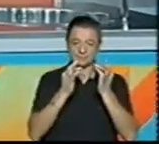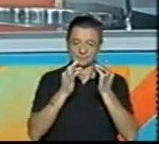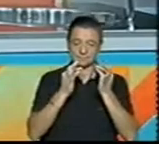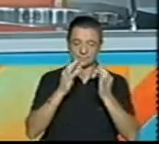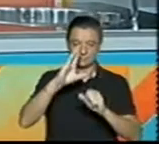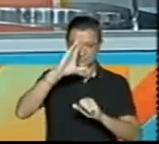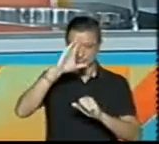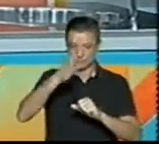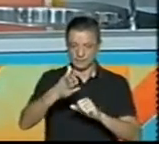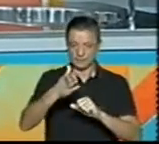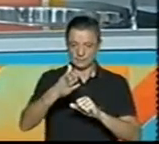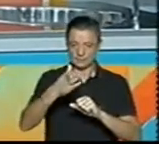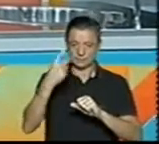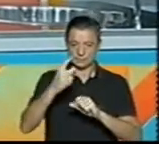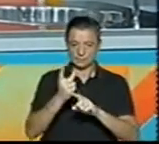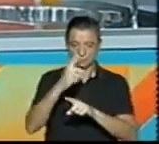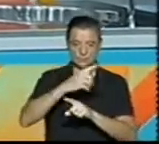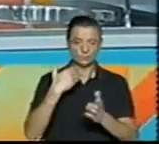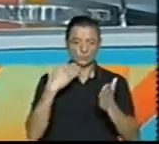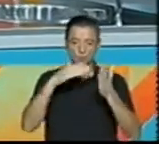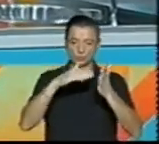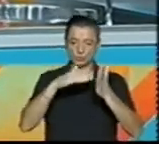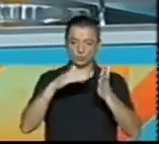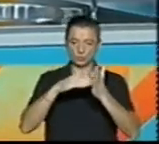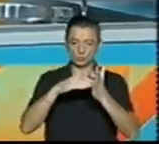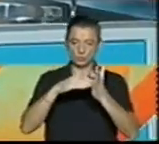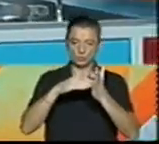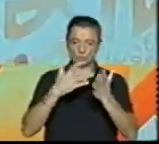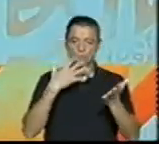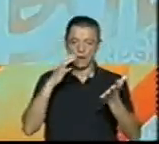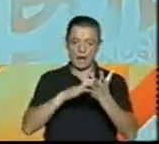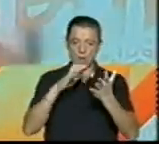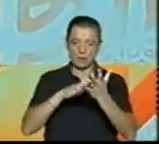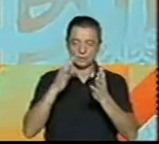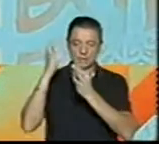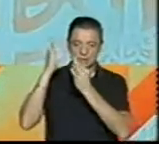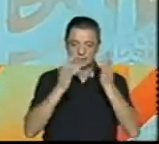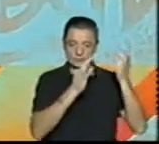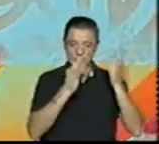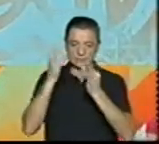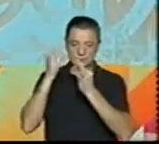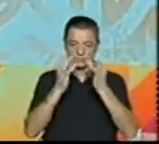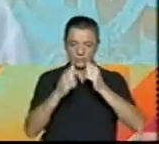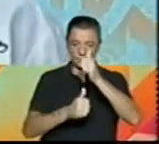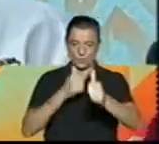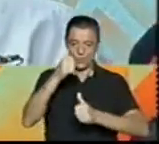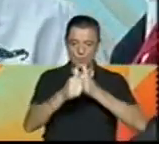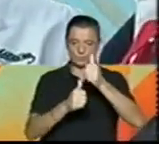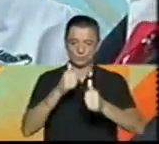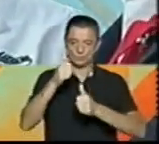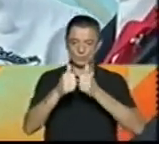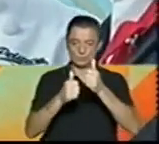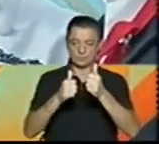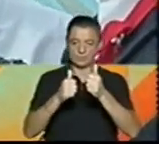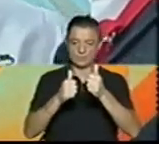vocês fizeram, coincidentemente, na passada segunda-feira aqui, foi um belíssimo arroz de sardinha, não é? Que até passou para a fase seguinte no concurso. Sim, ganhou.